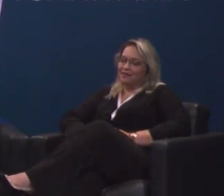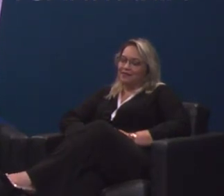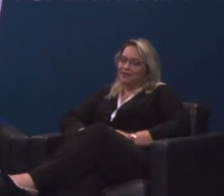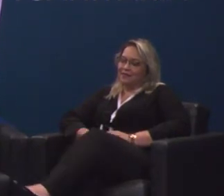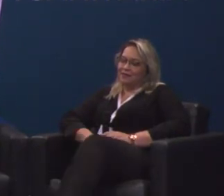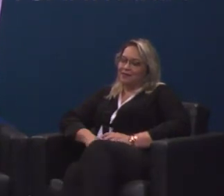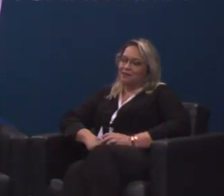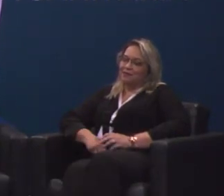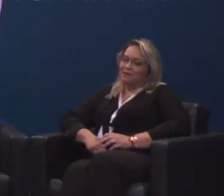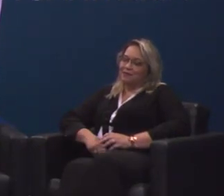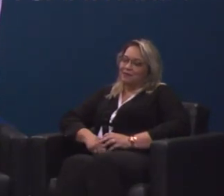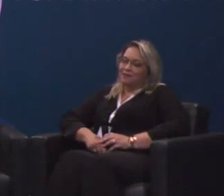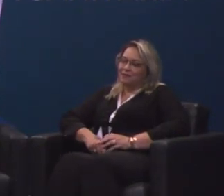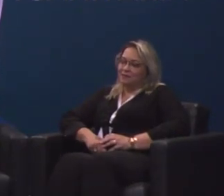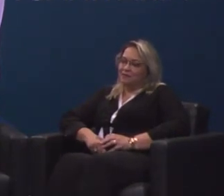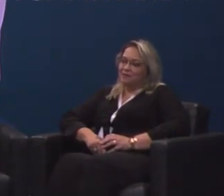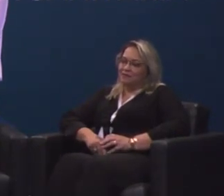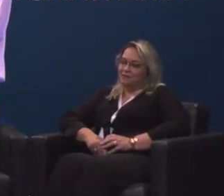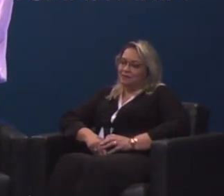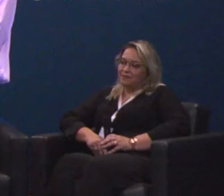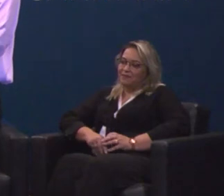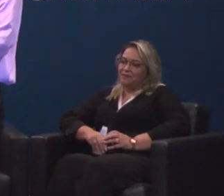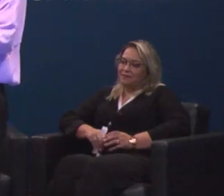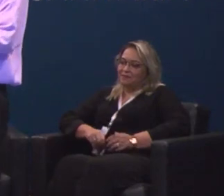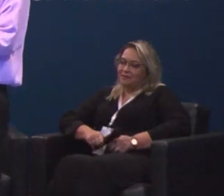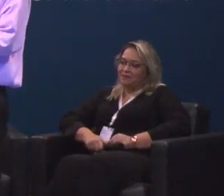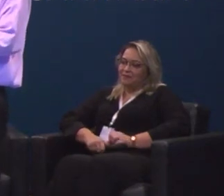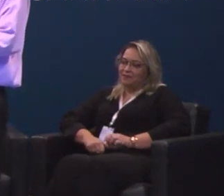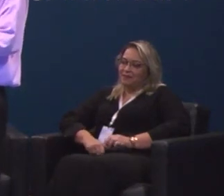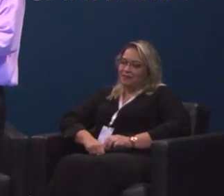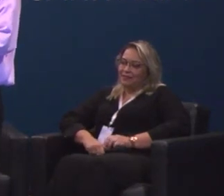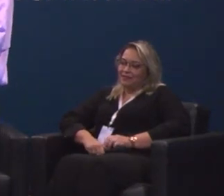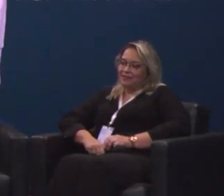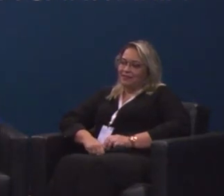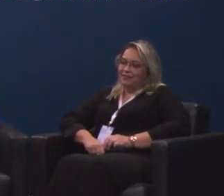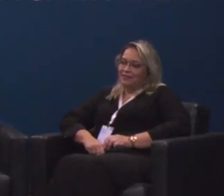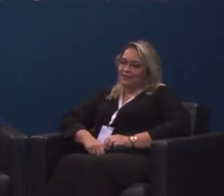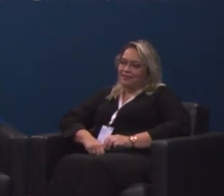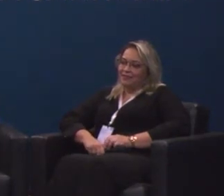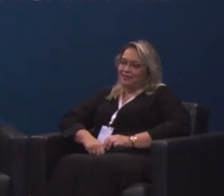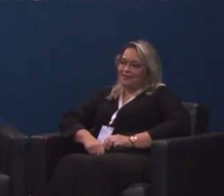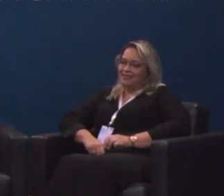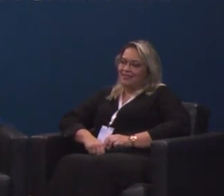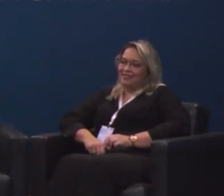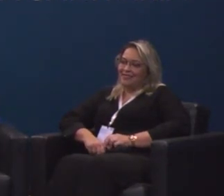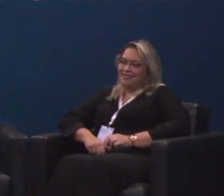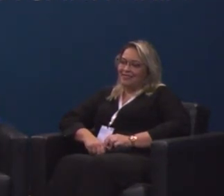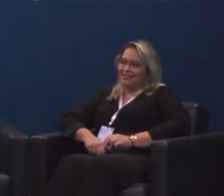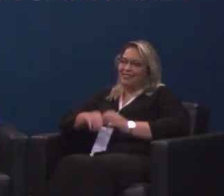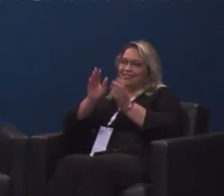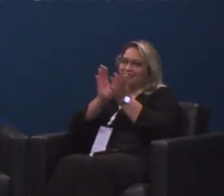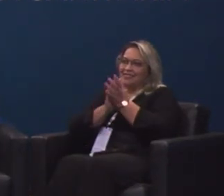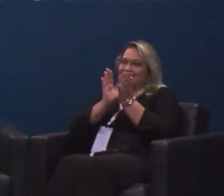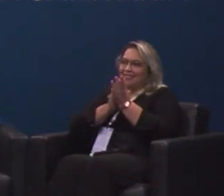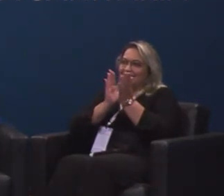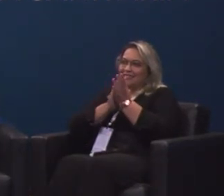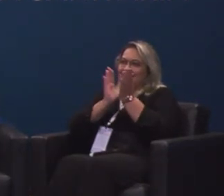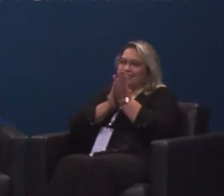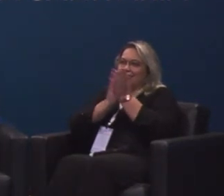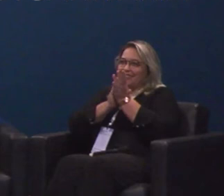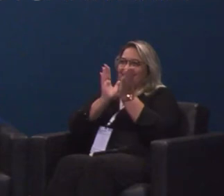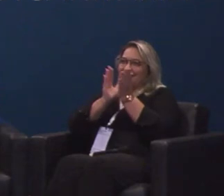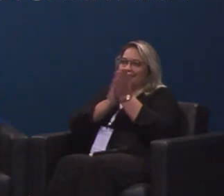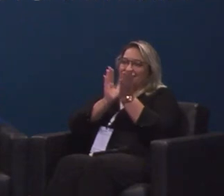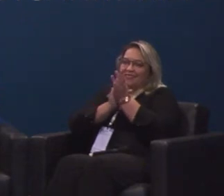a Anvisa, como um todo, está de parabéns. Vocês estão muito de parabéns, obrigada, Marisa. O pessoal da Divisa